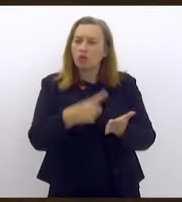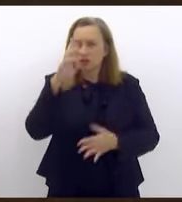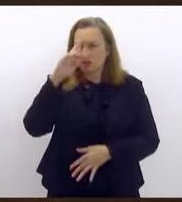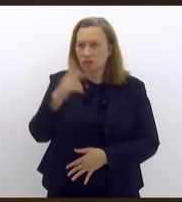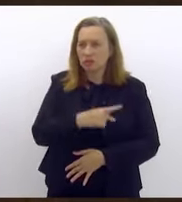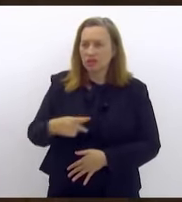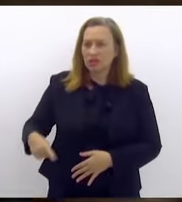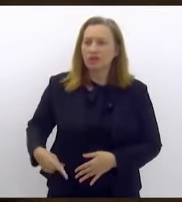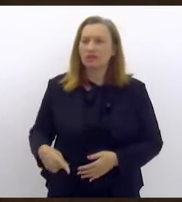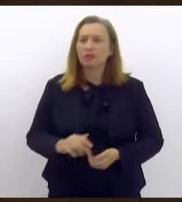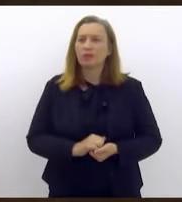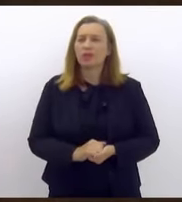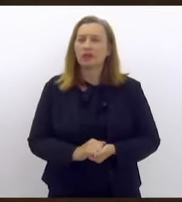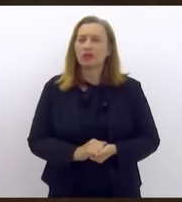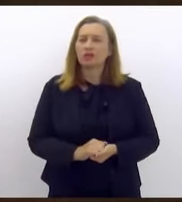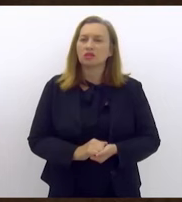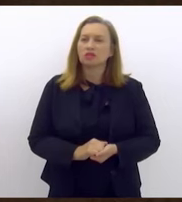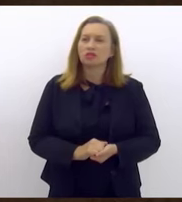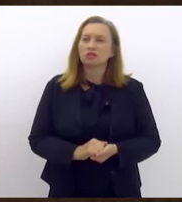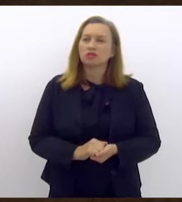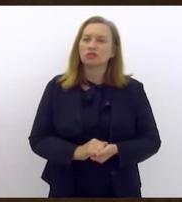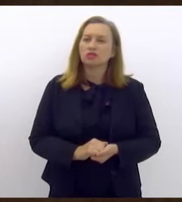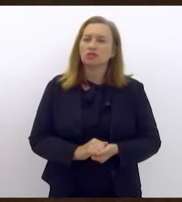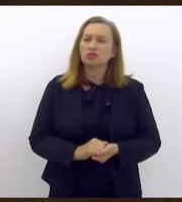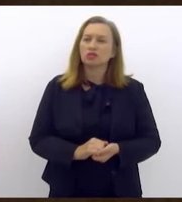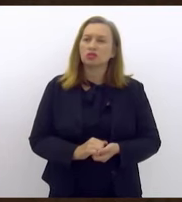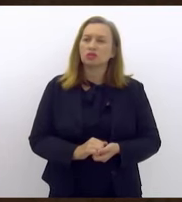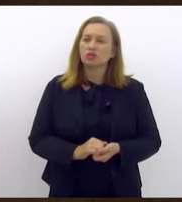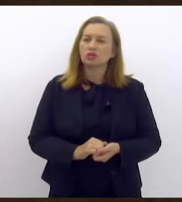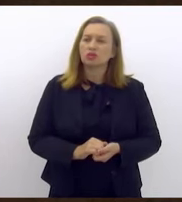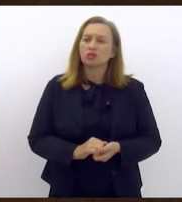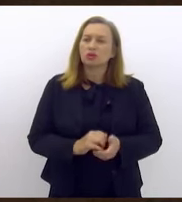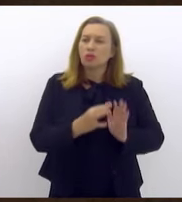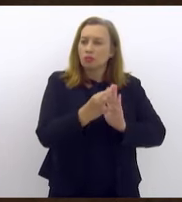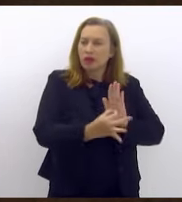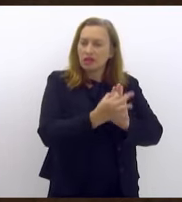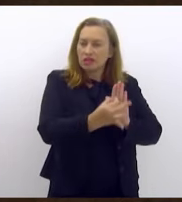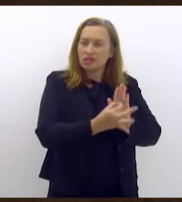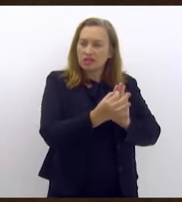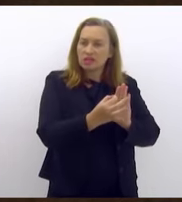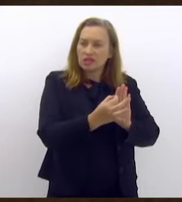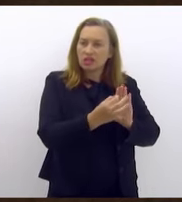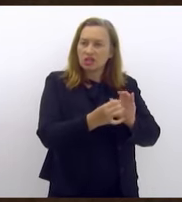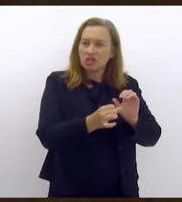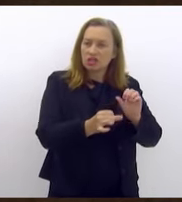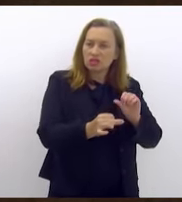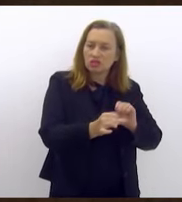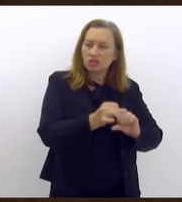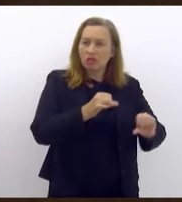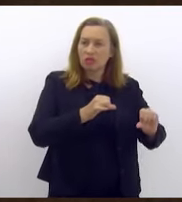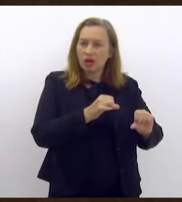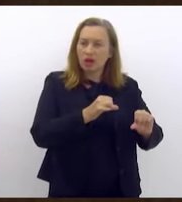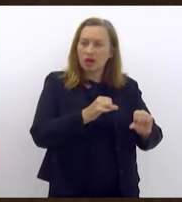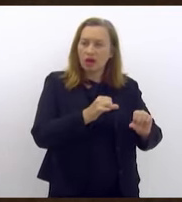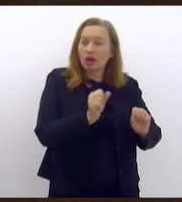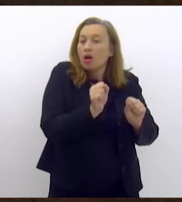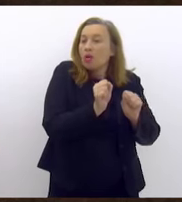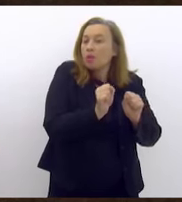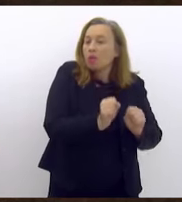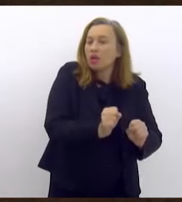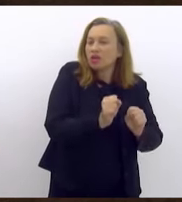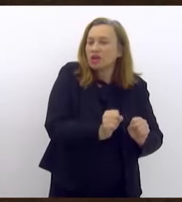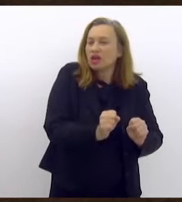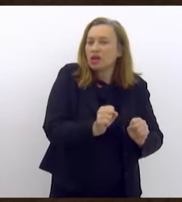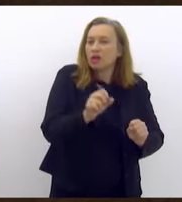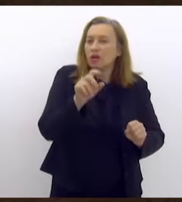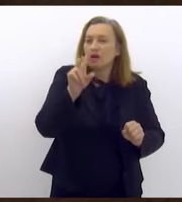de refazer o parecer, justamente para fazer a troca aqui do poderão por deverão.